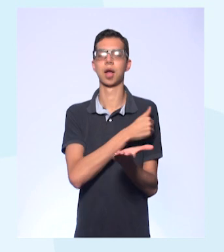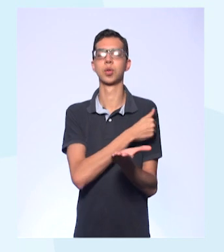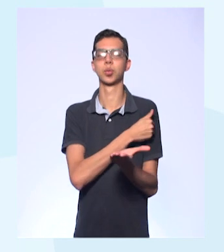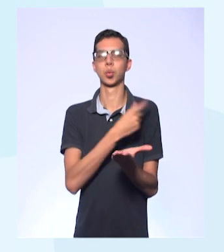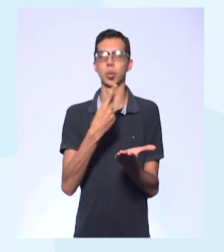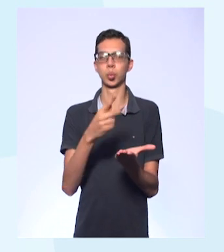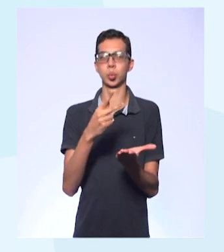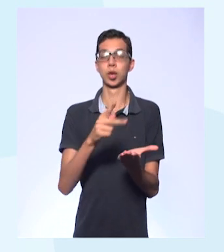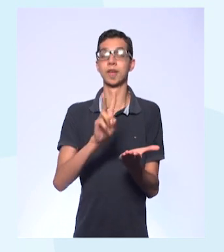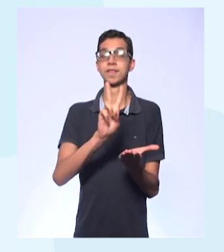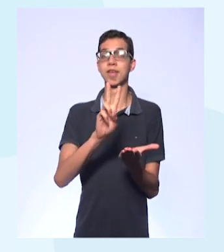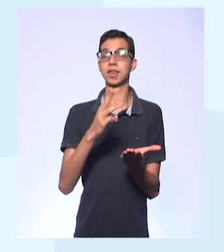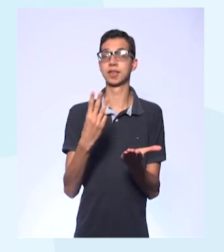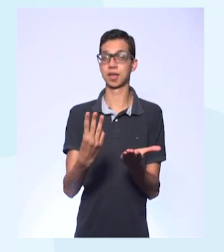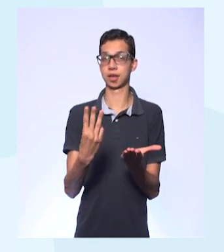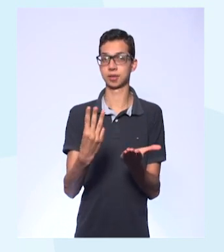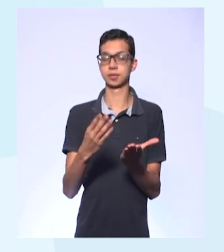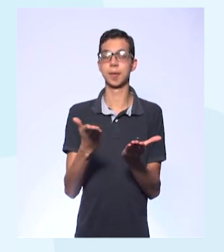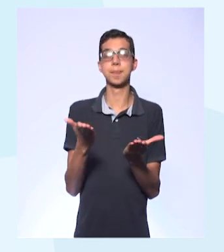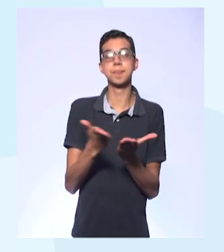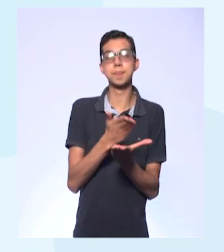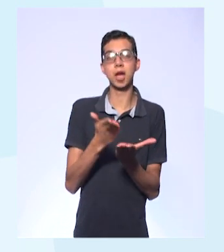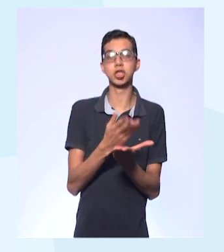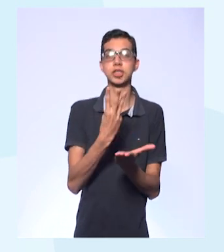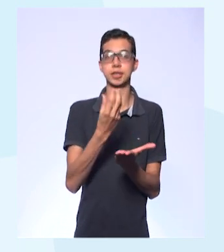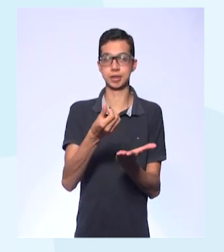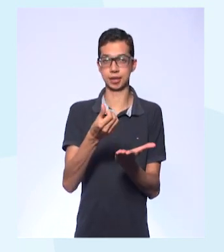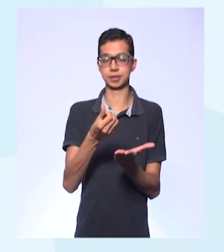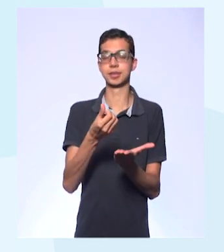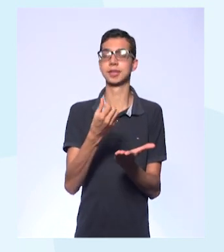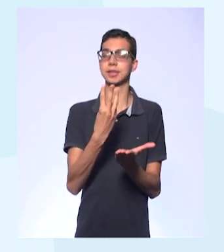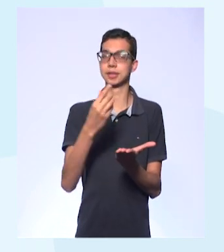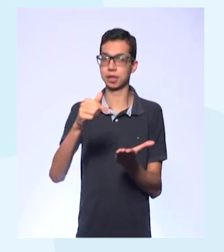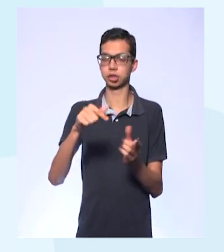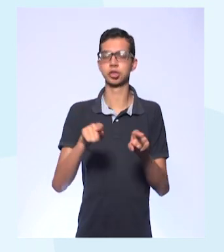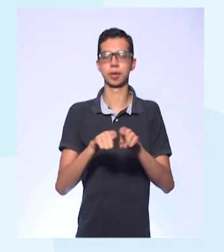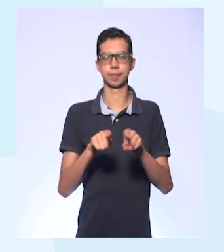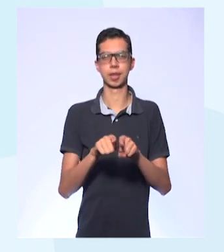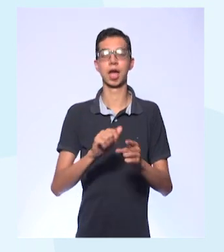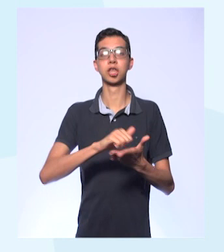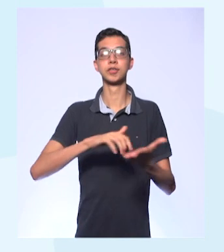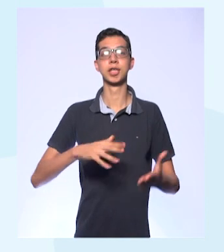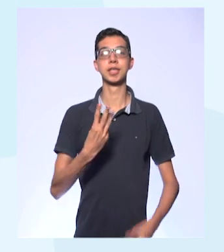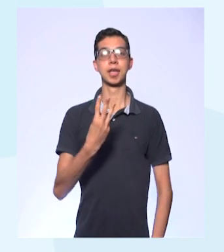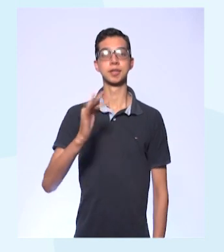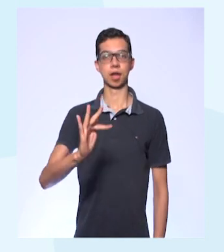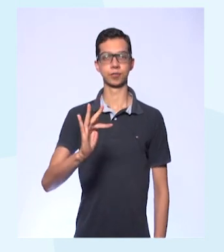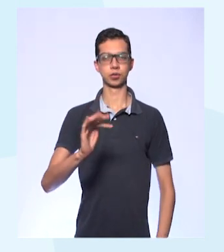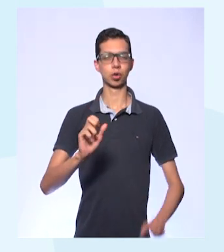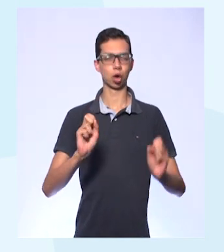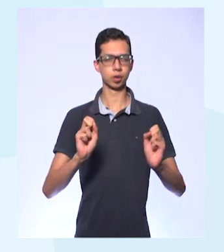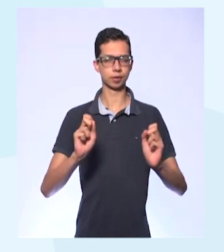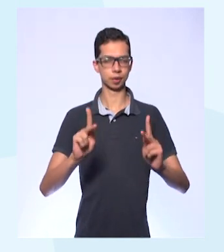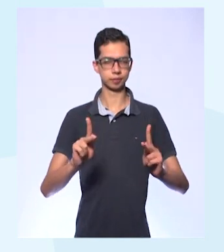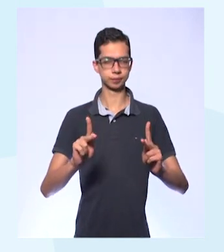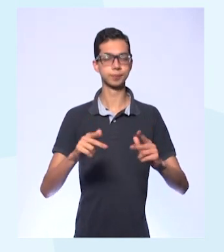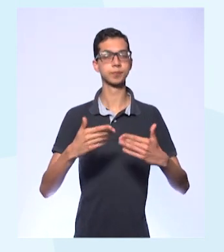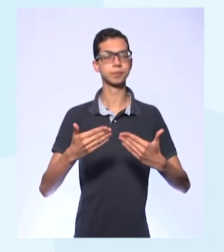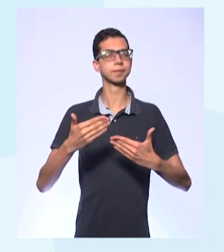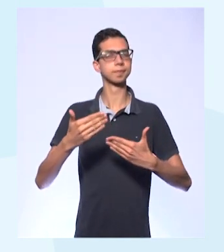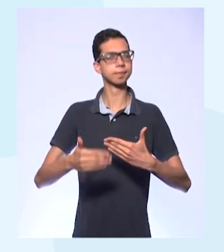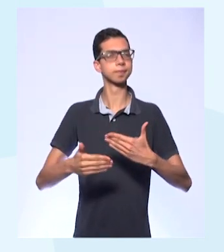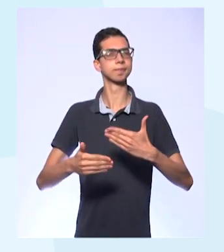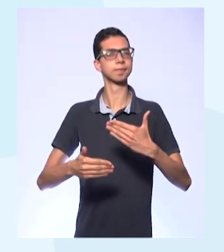volume 3, na página 36, 37, é a atividade 3F, tá? A gente vai fazer parte a parte. Lá está um